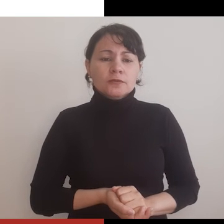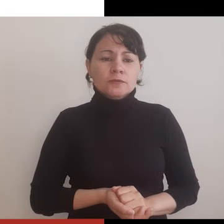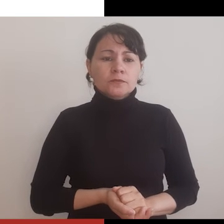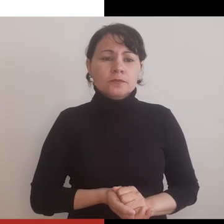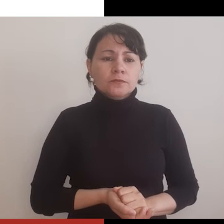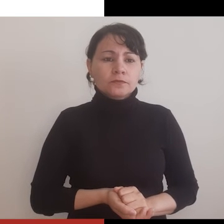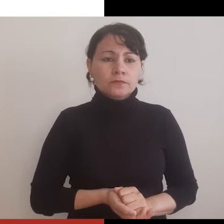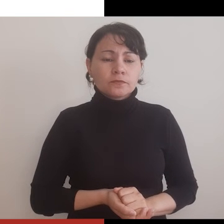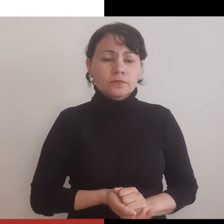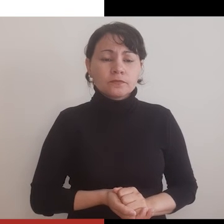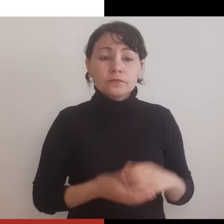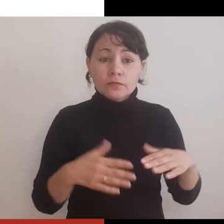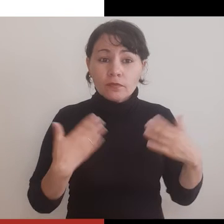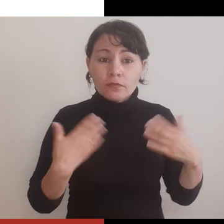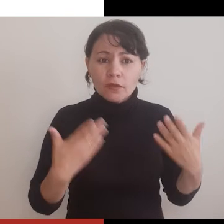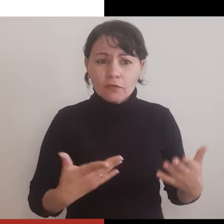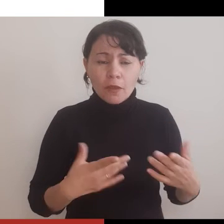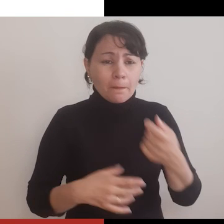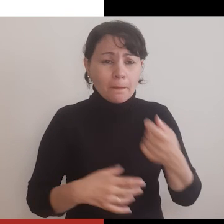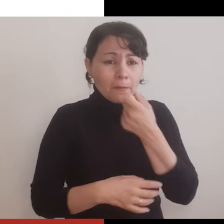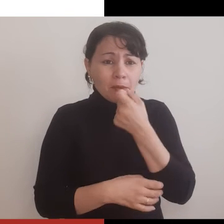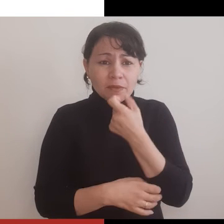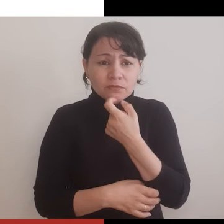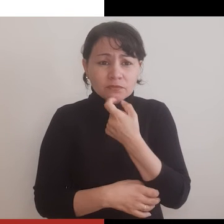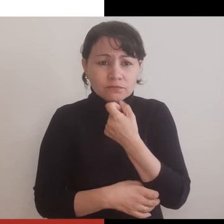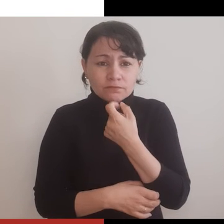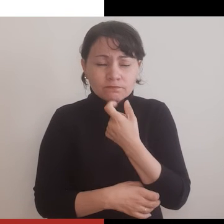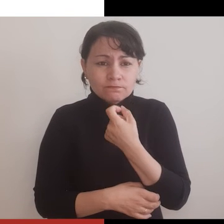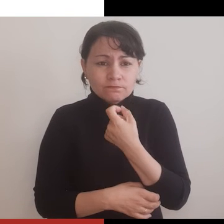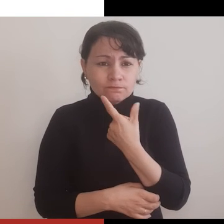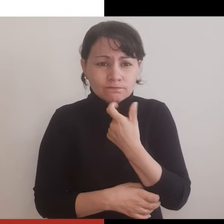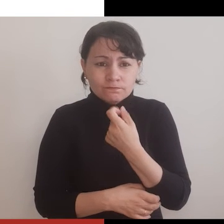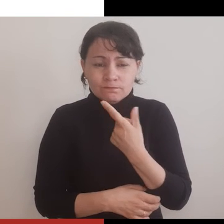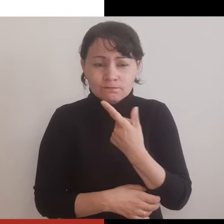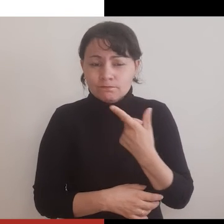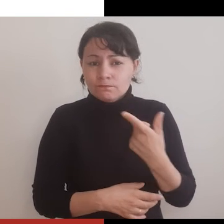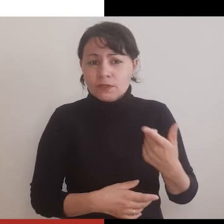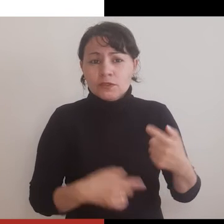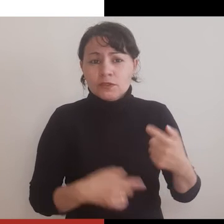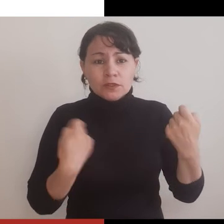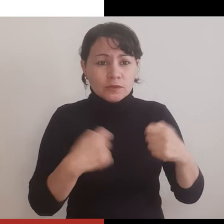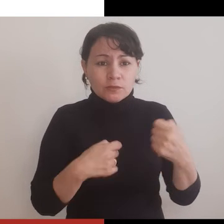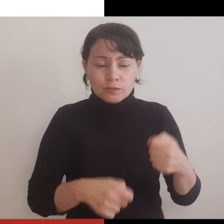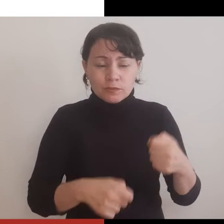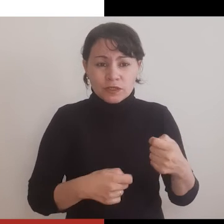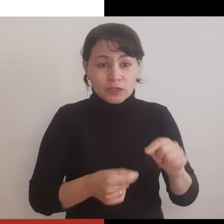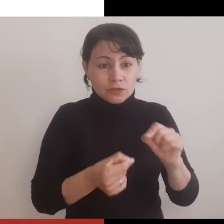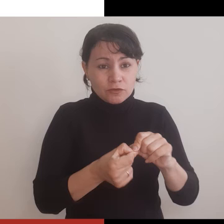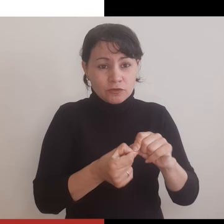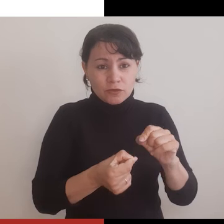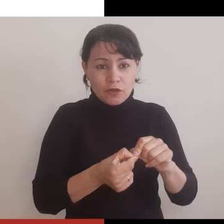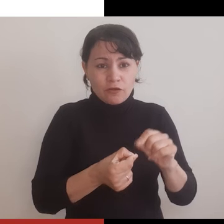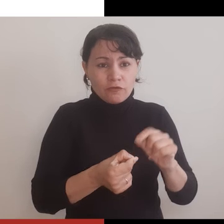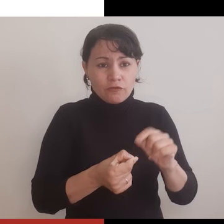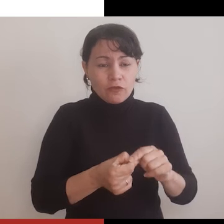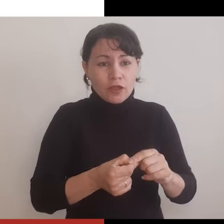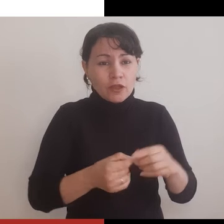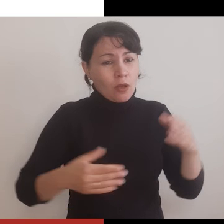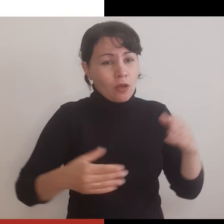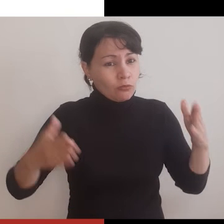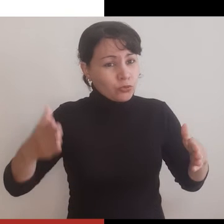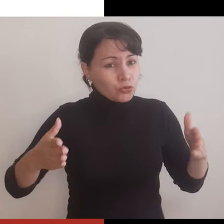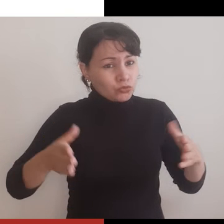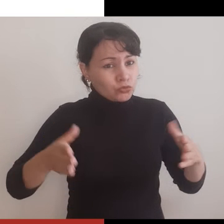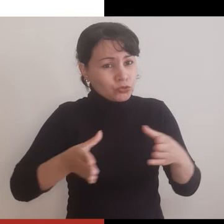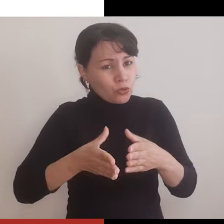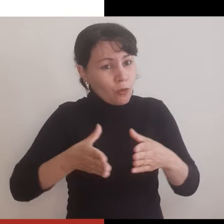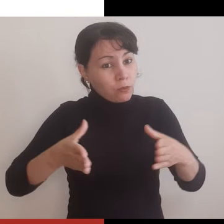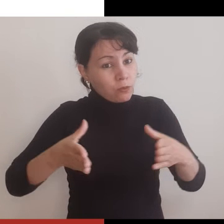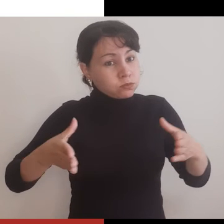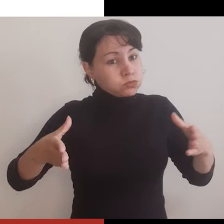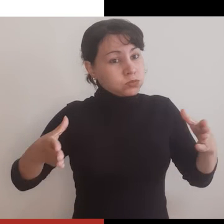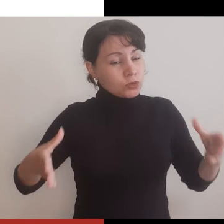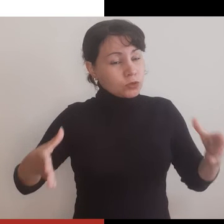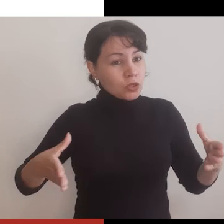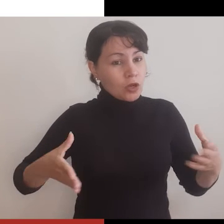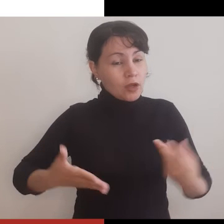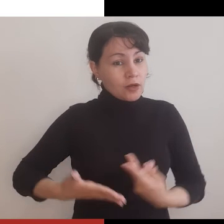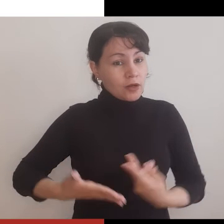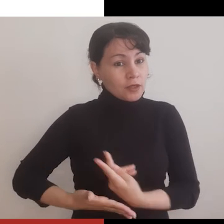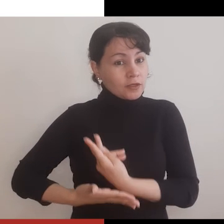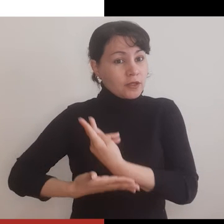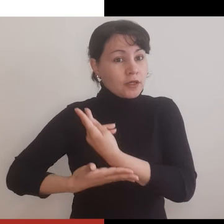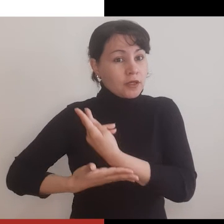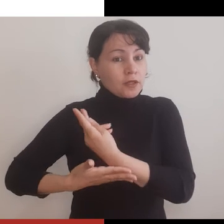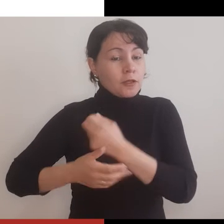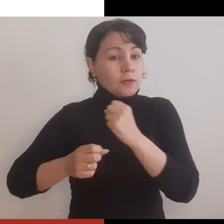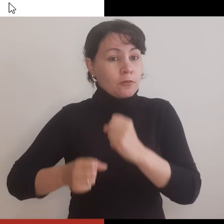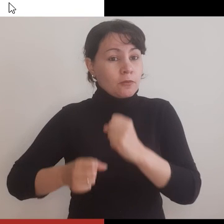total, enfim, para medicações que precisam ser feitas por um tempo mais longo, e esse catéter aqui,